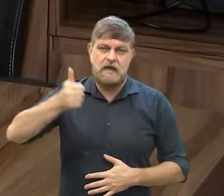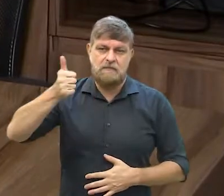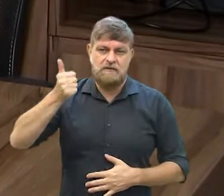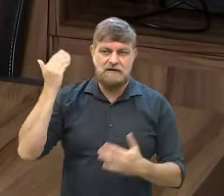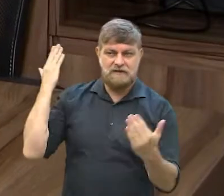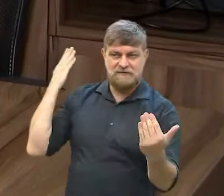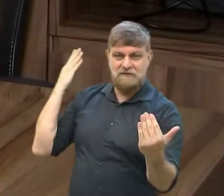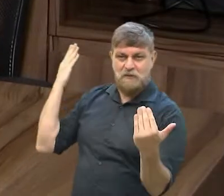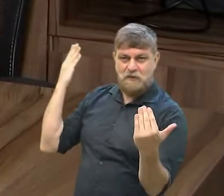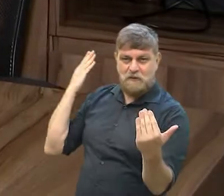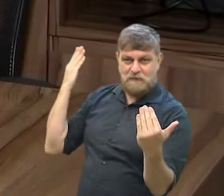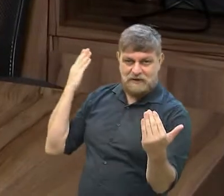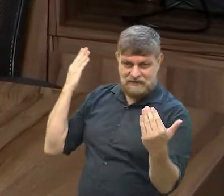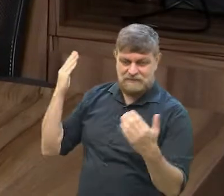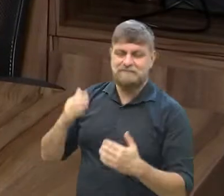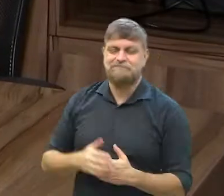estava.